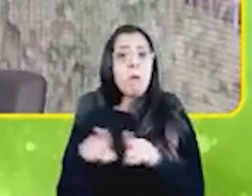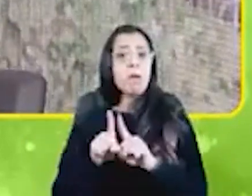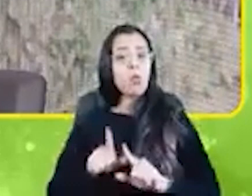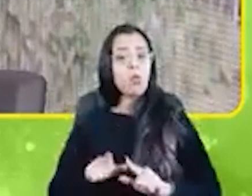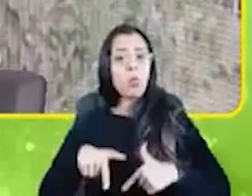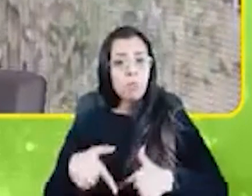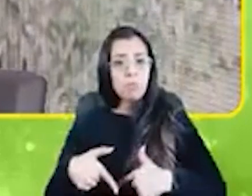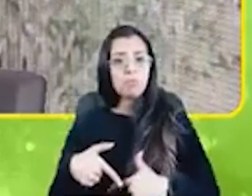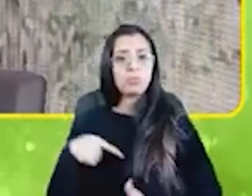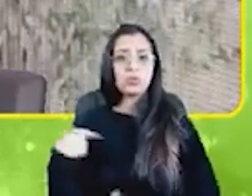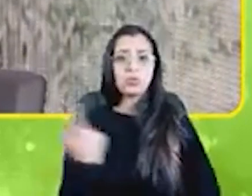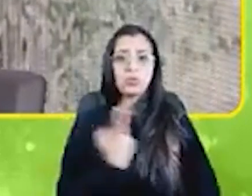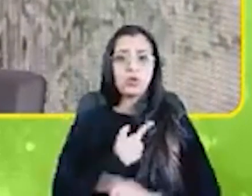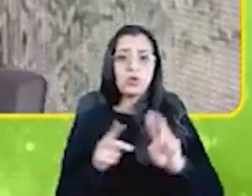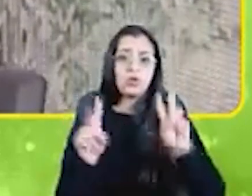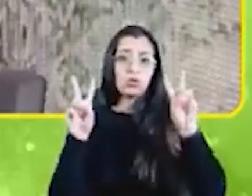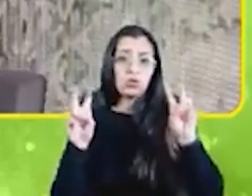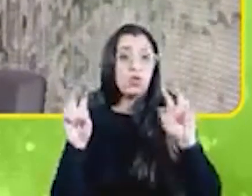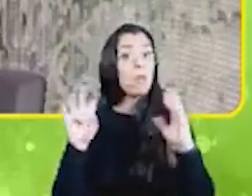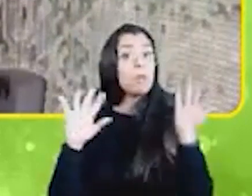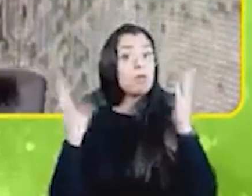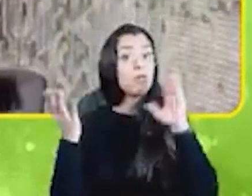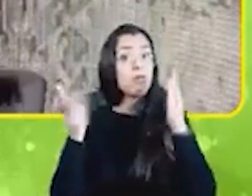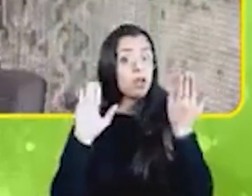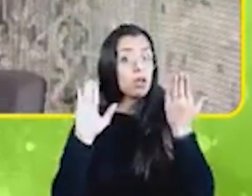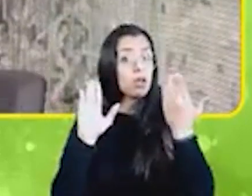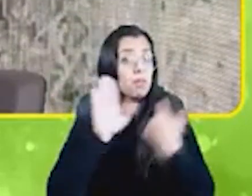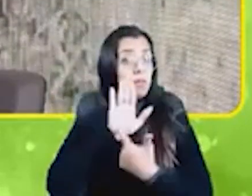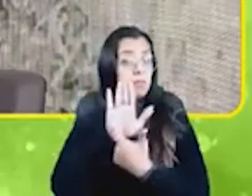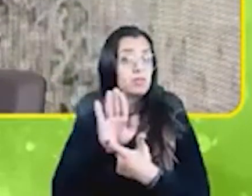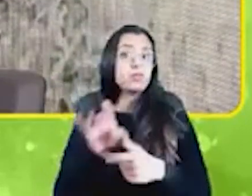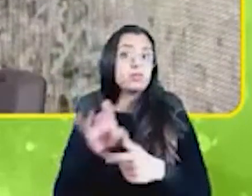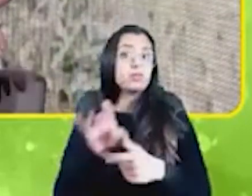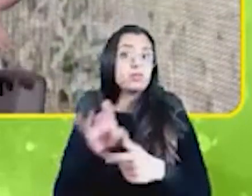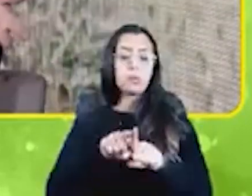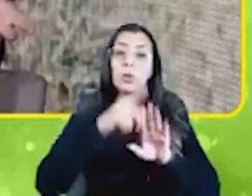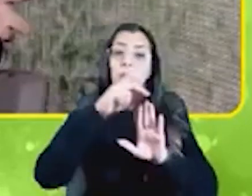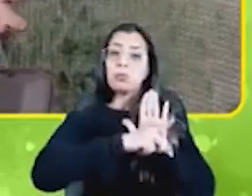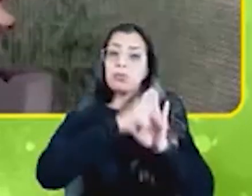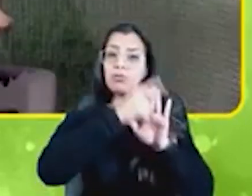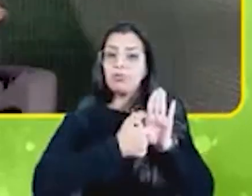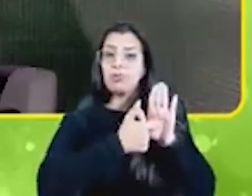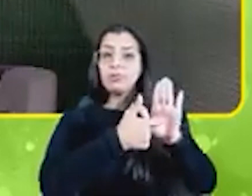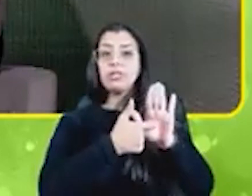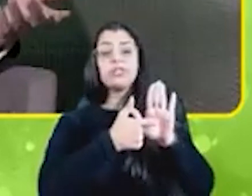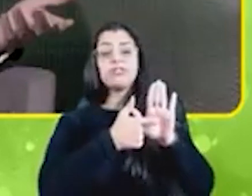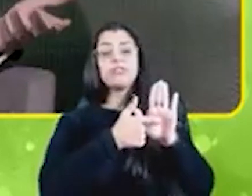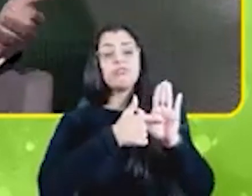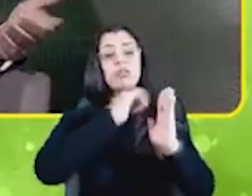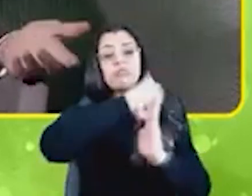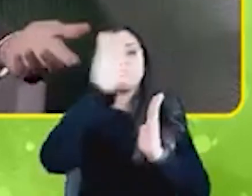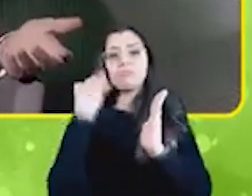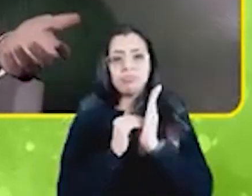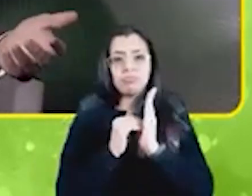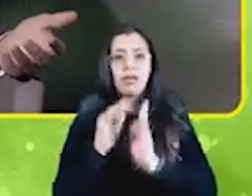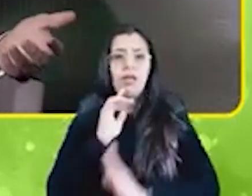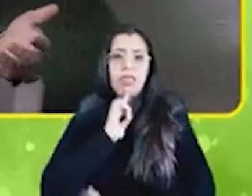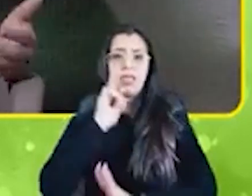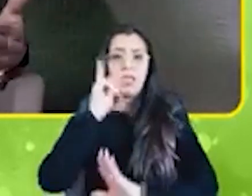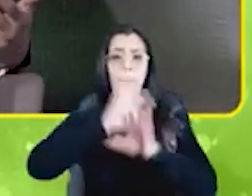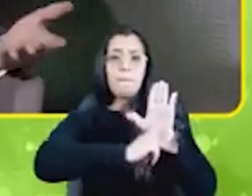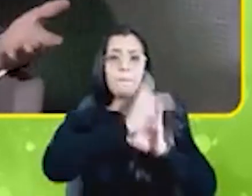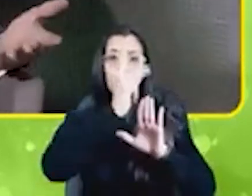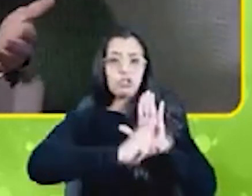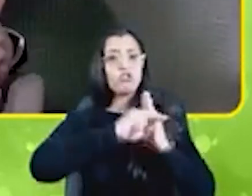relação à mudança do clima apresentamos também um projeto e temos desenvolvido também fase final já de fechamento do projeto Cirurgia sustentável